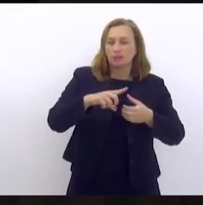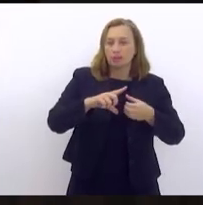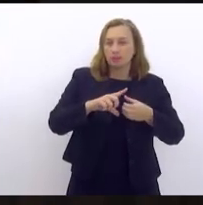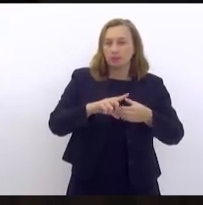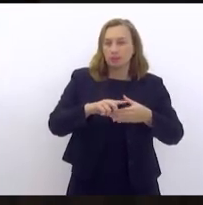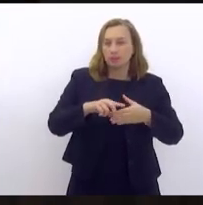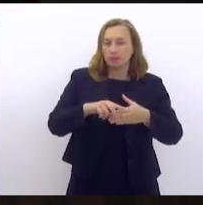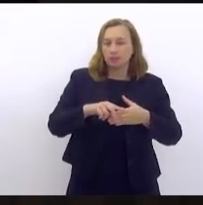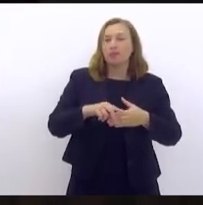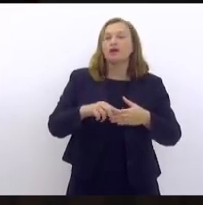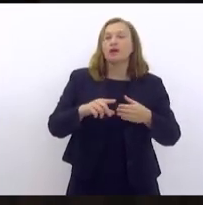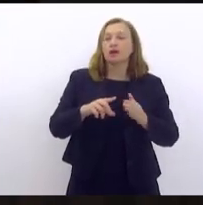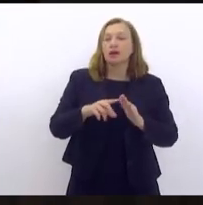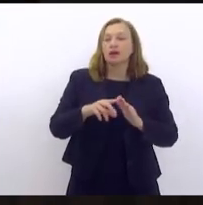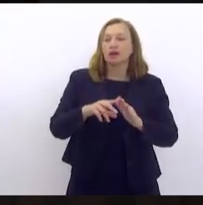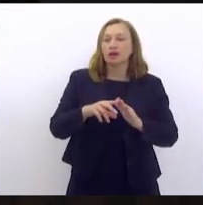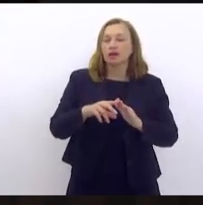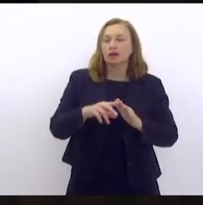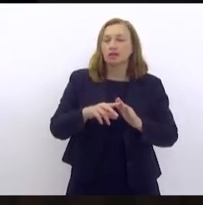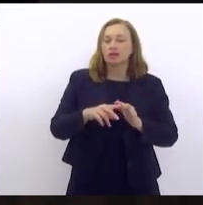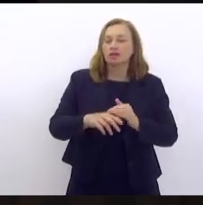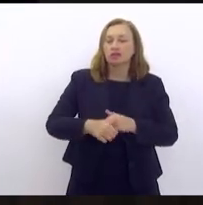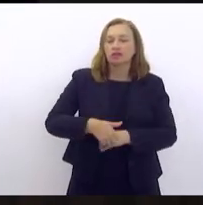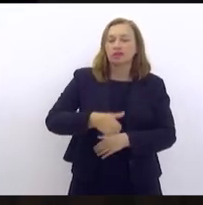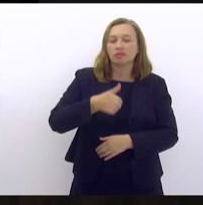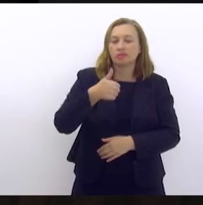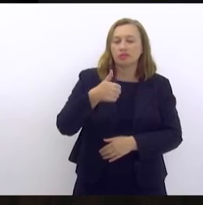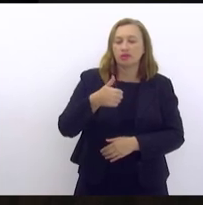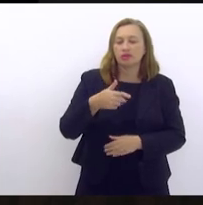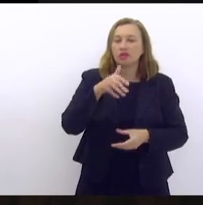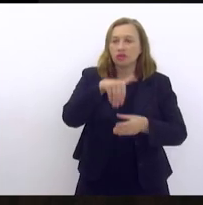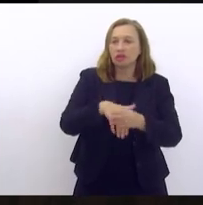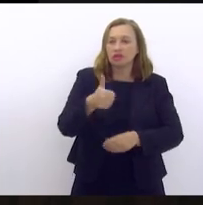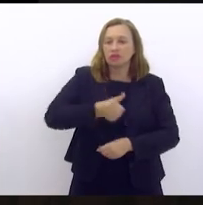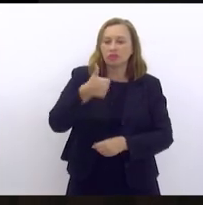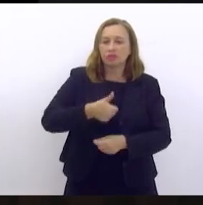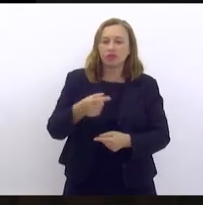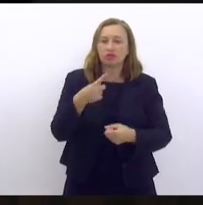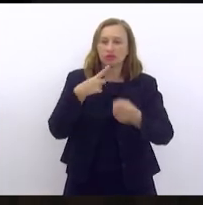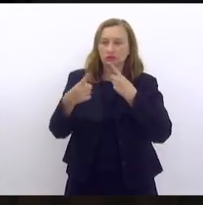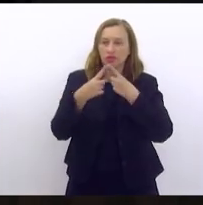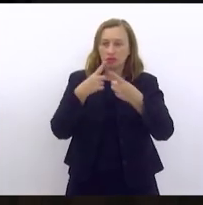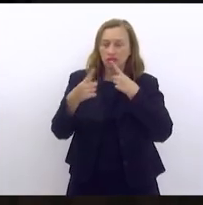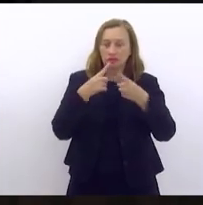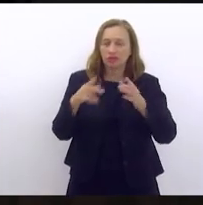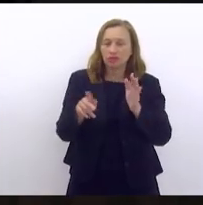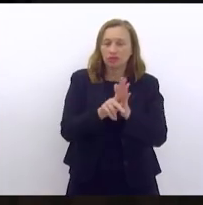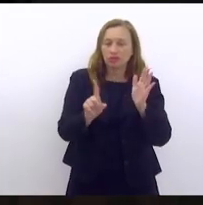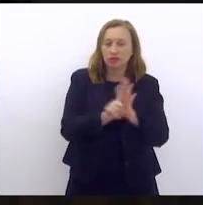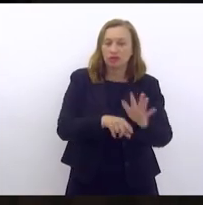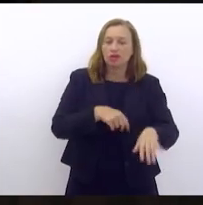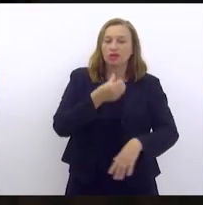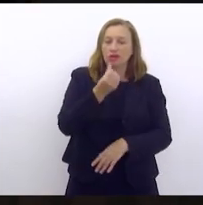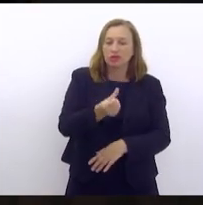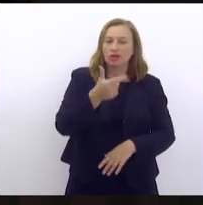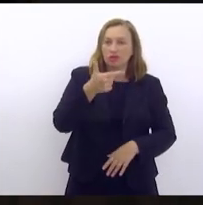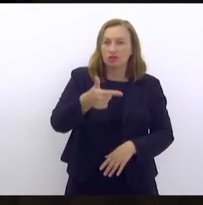47 do Regimento Interno, em tramitação ordinária, em votação, em primeira discussão, projeto de lei número